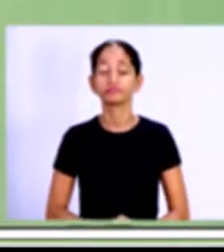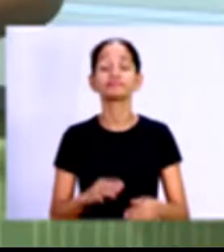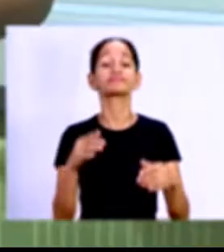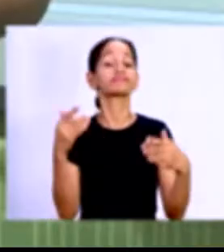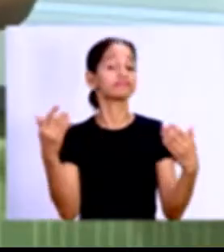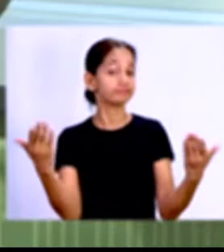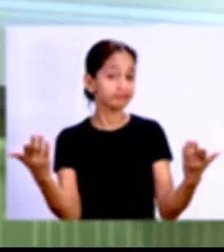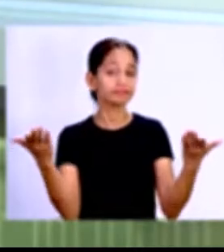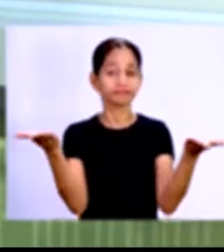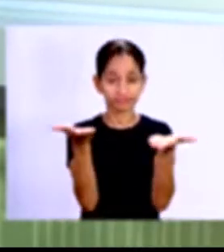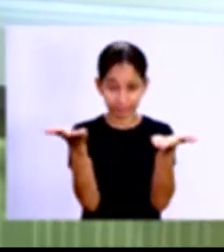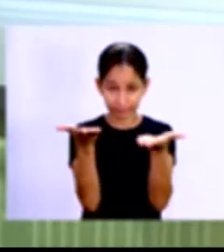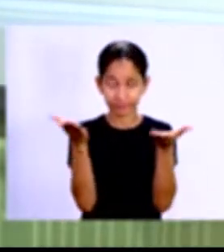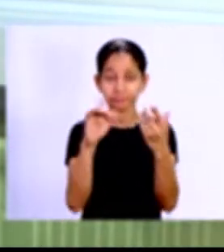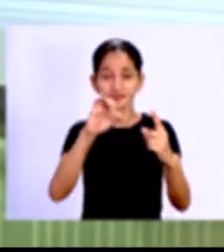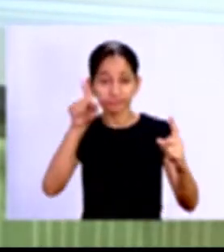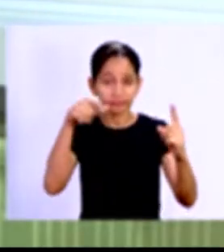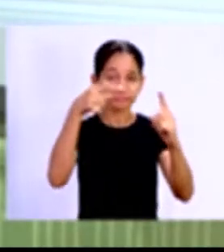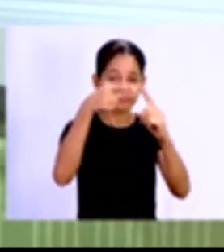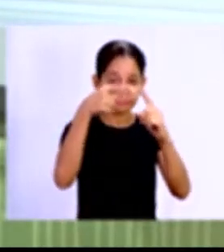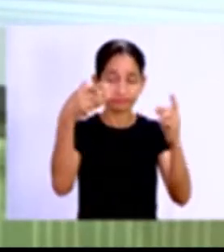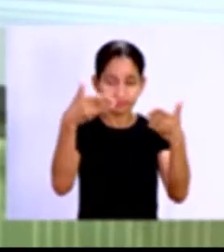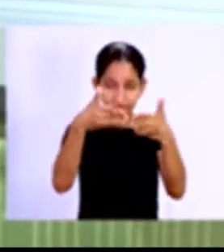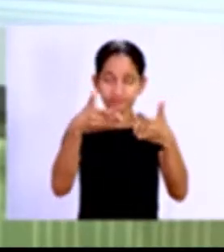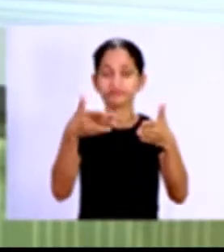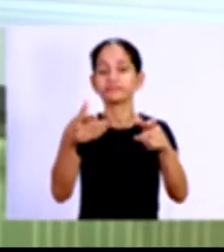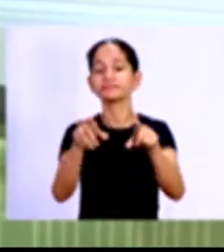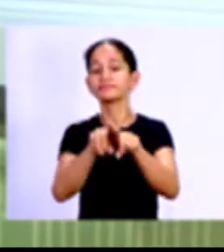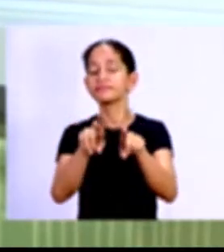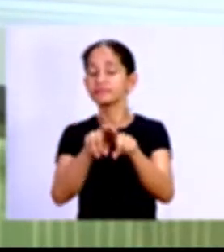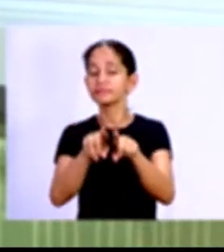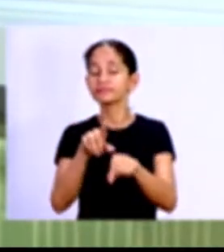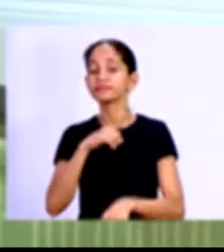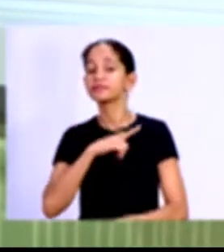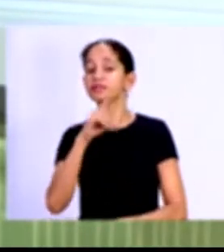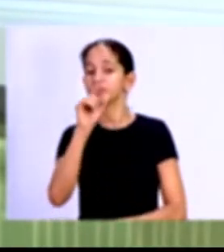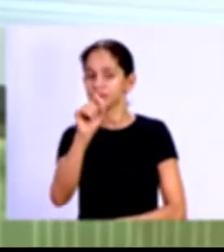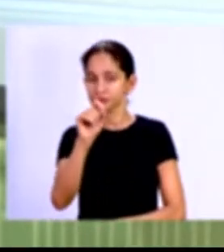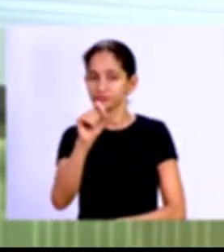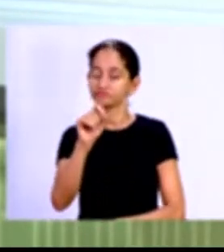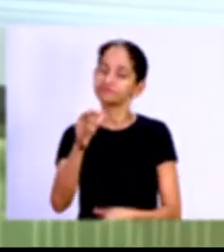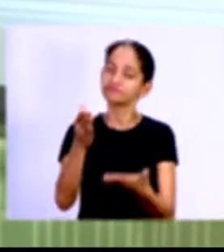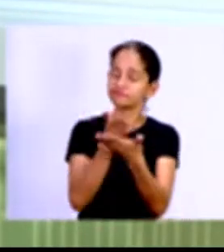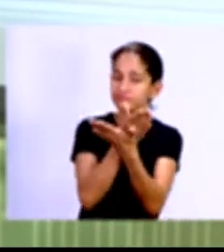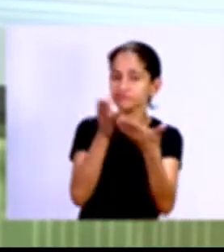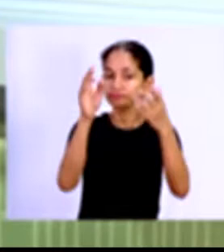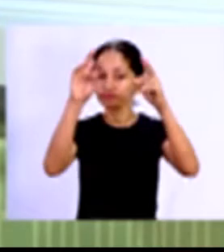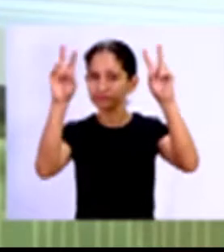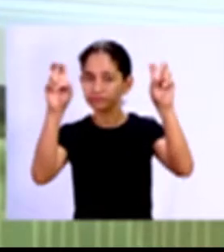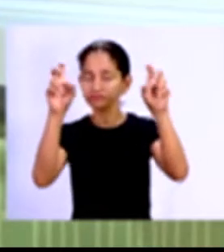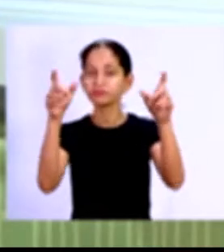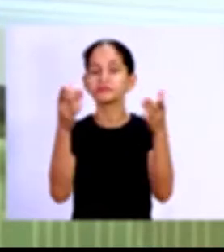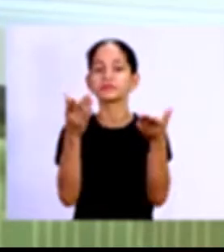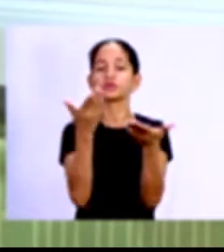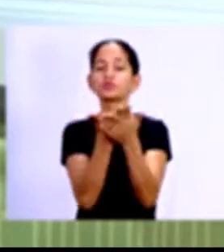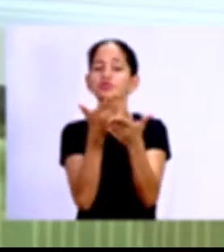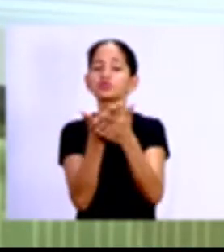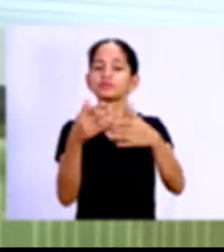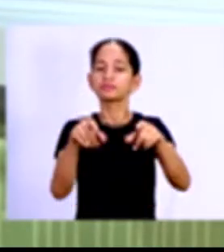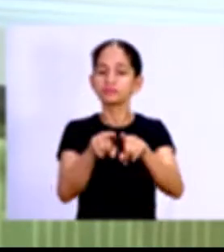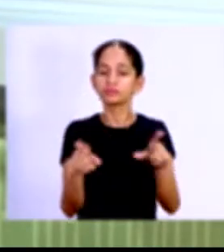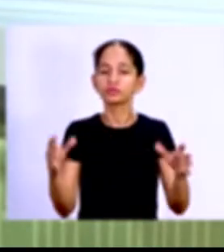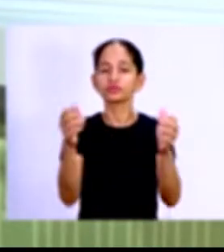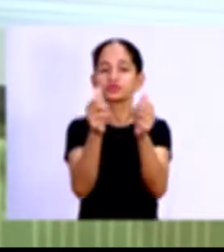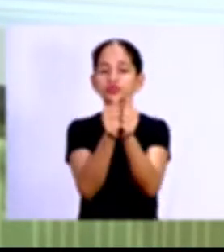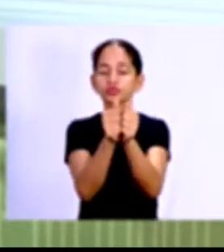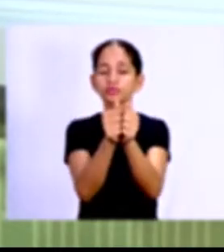E, nesse sentido, nós temos, além desse tema, nós estudamos também